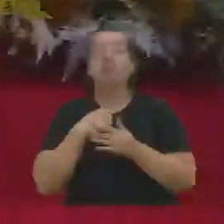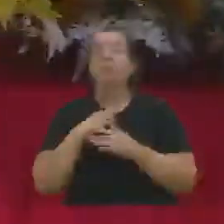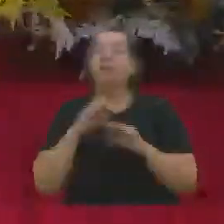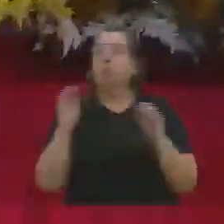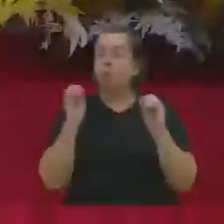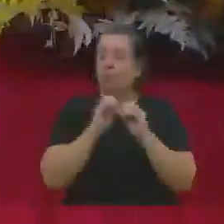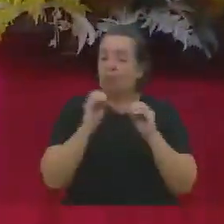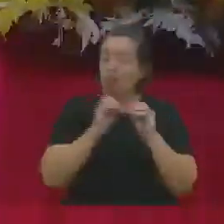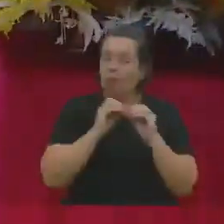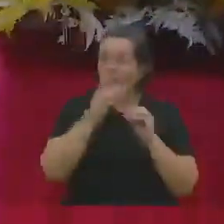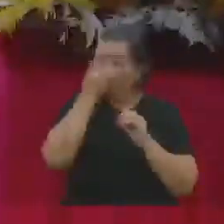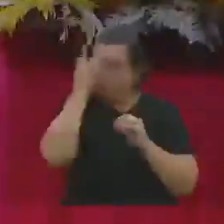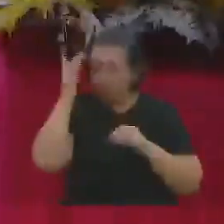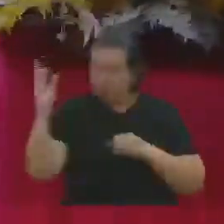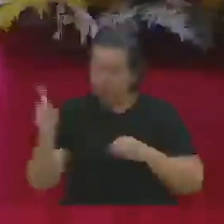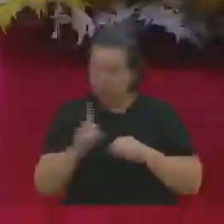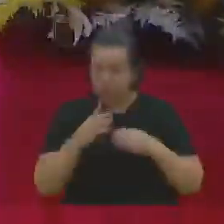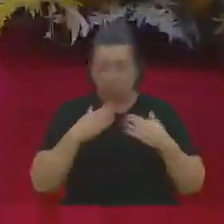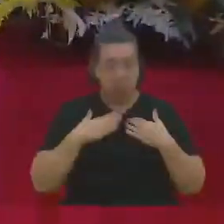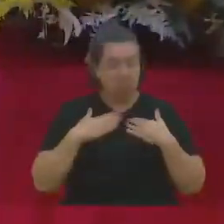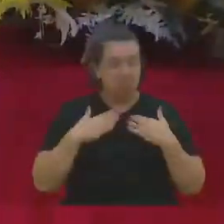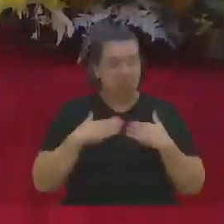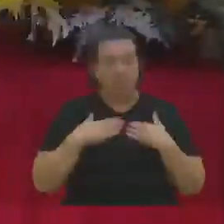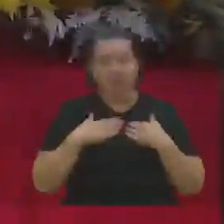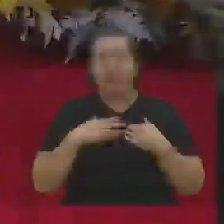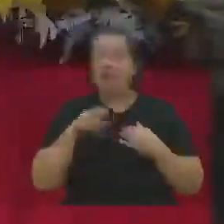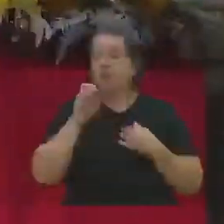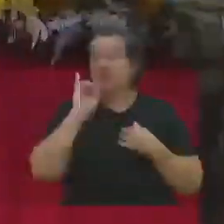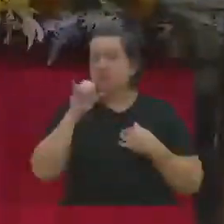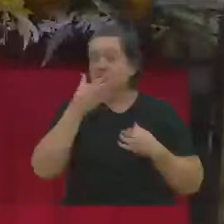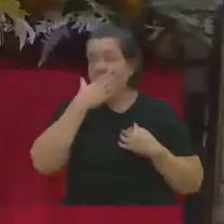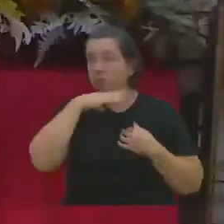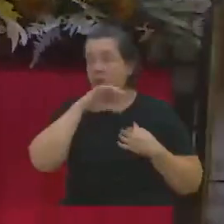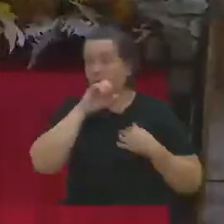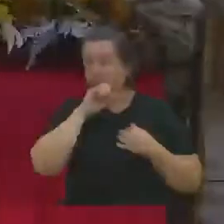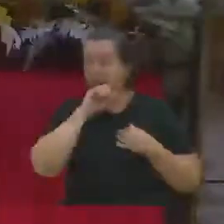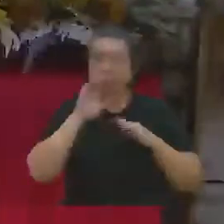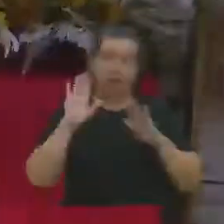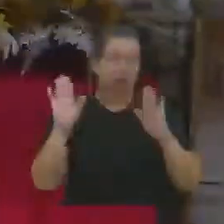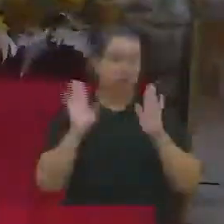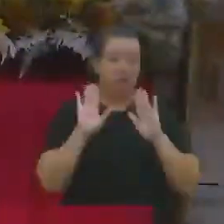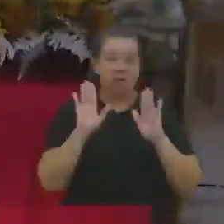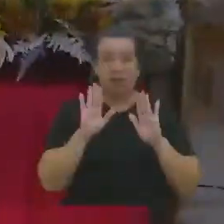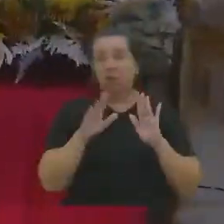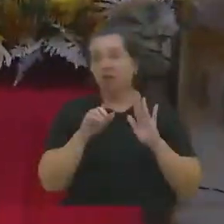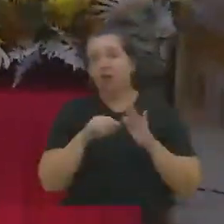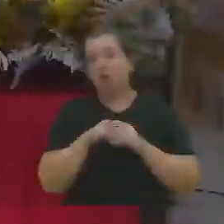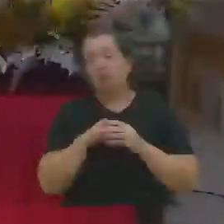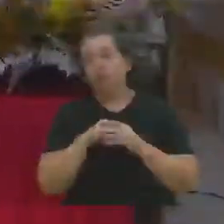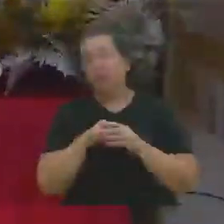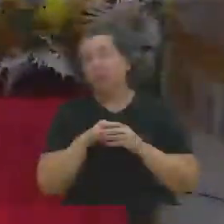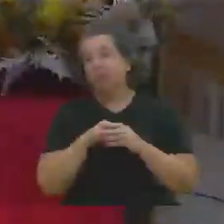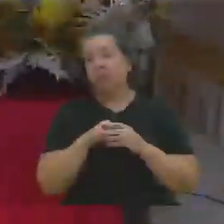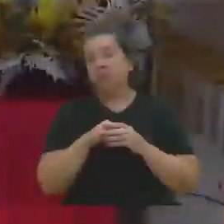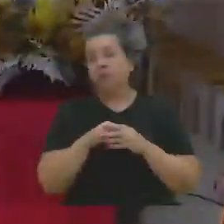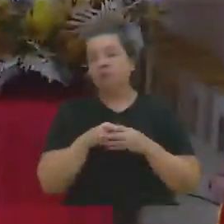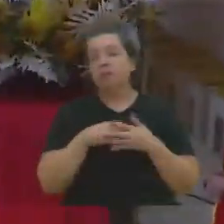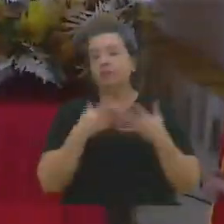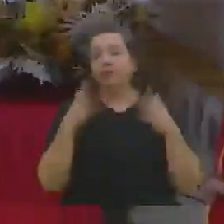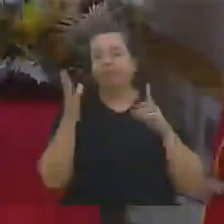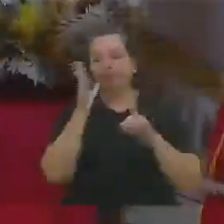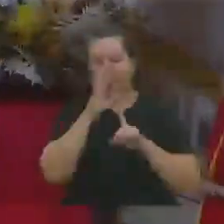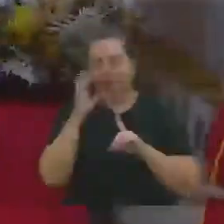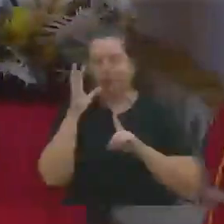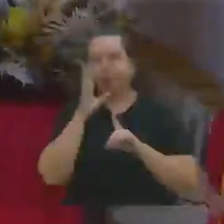Ninguém vem a mim se meu Pai não o